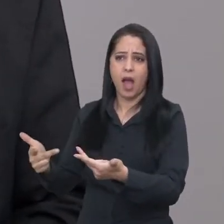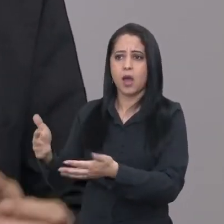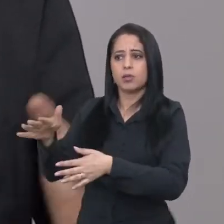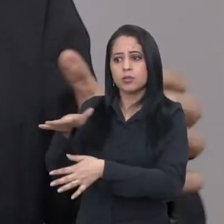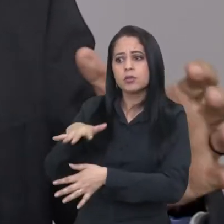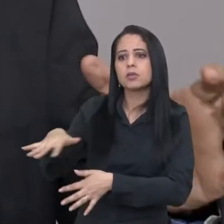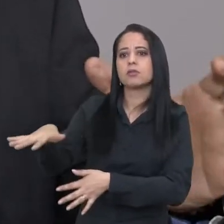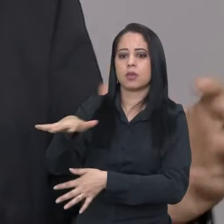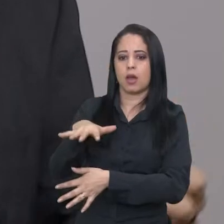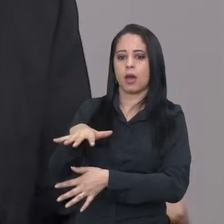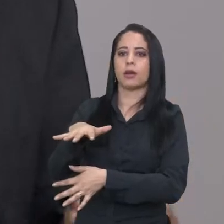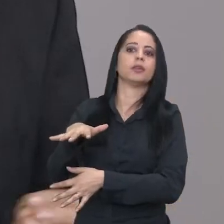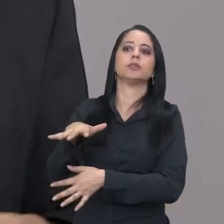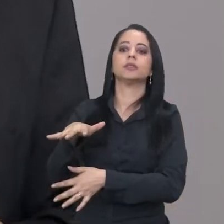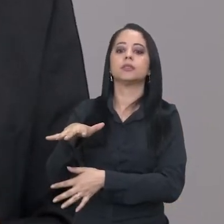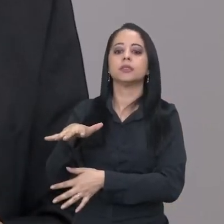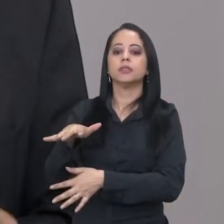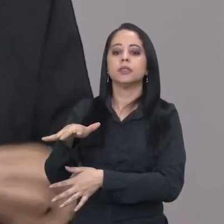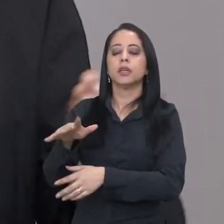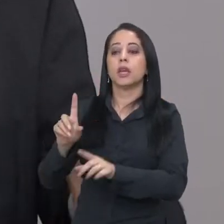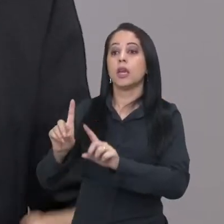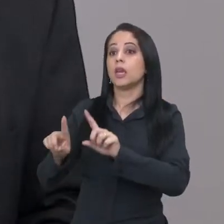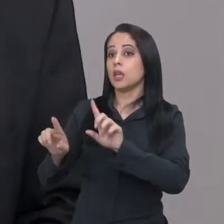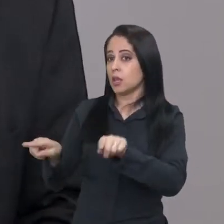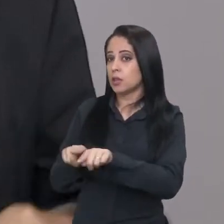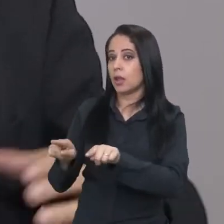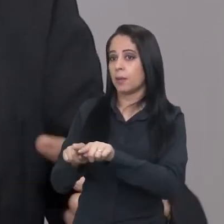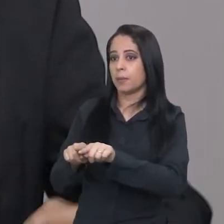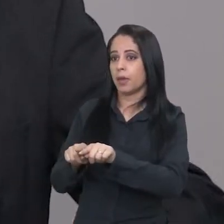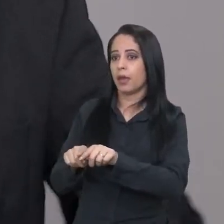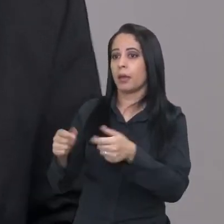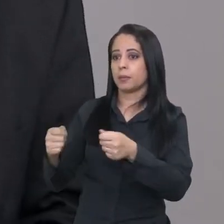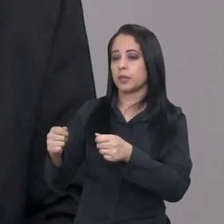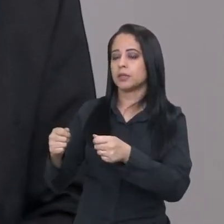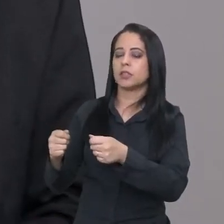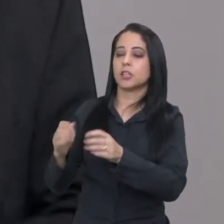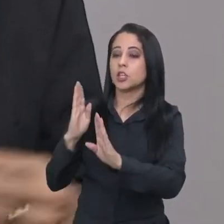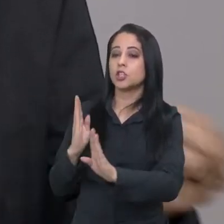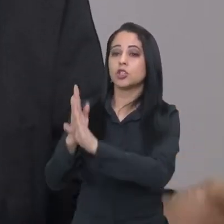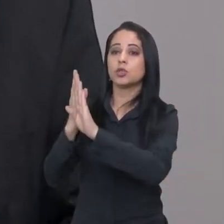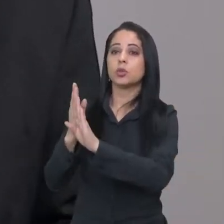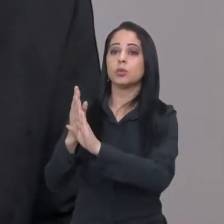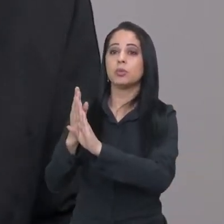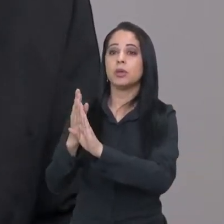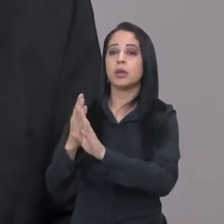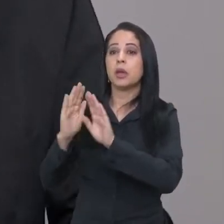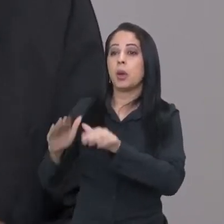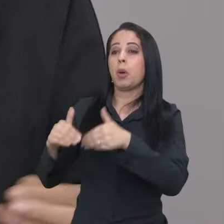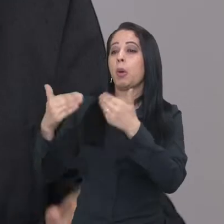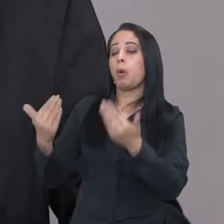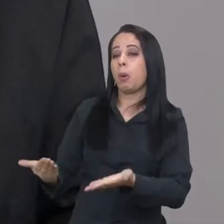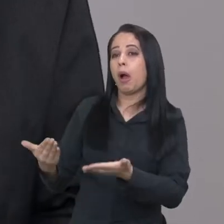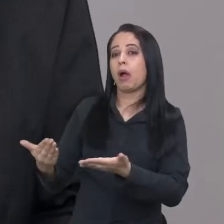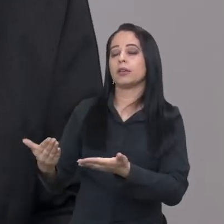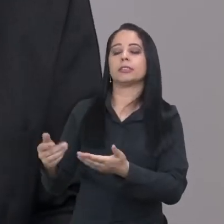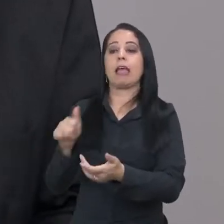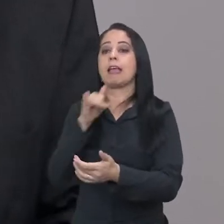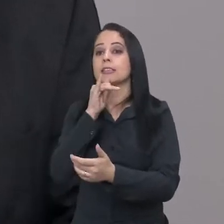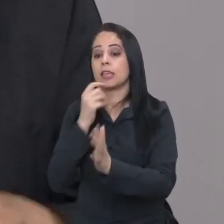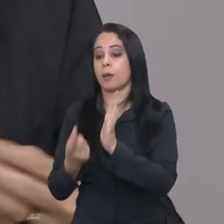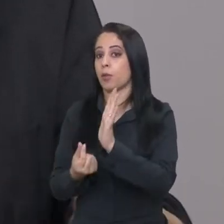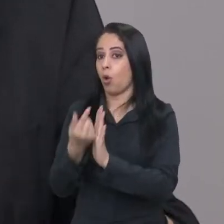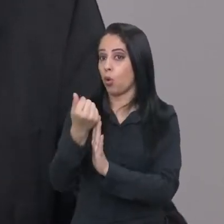serviços, e aí você vai, inclusive, aferir aqueles que precisam ser implementados. É onde entra